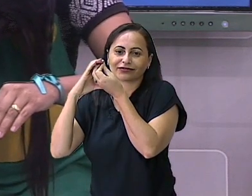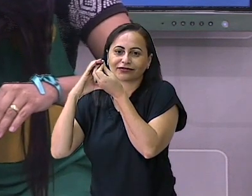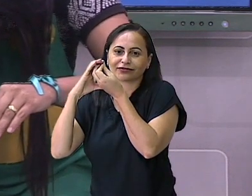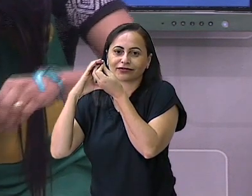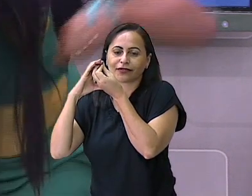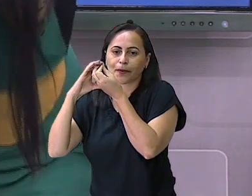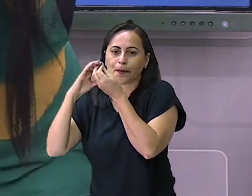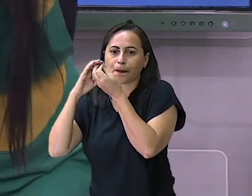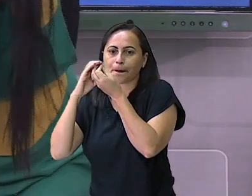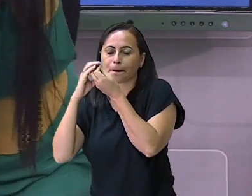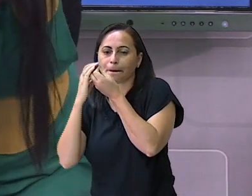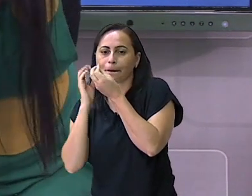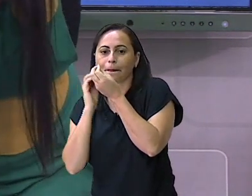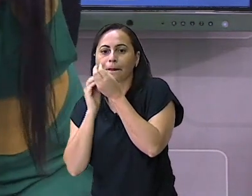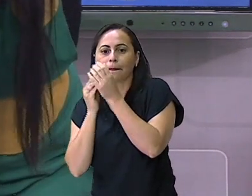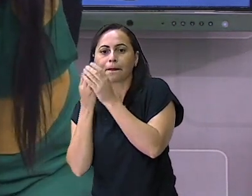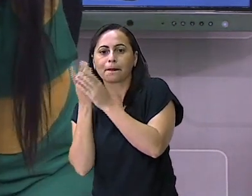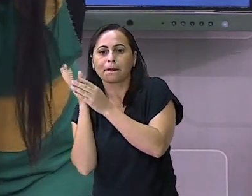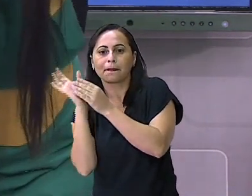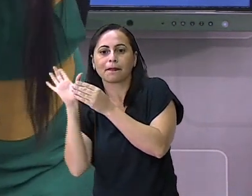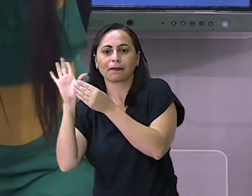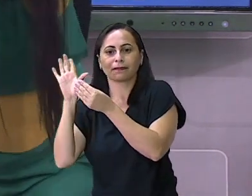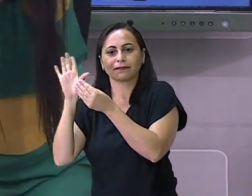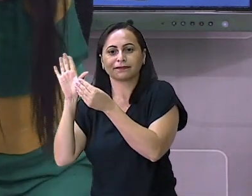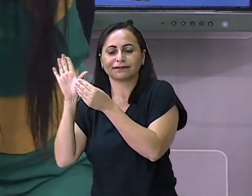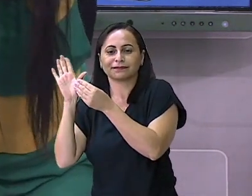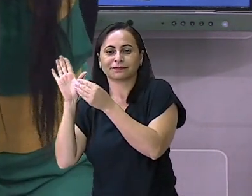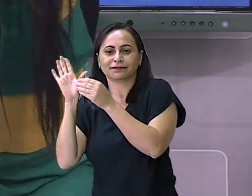Uma asa pra lá, uma asa pra cá,